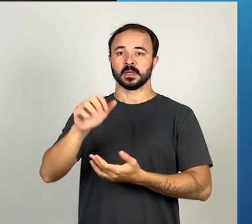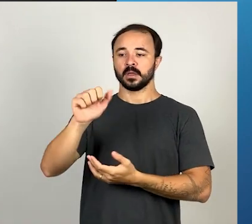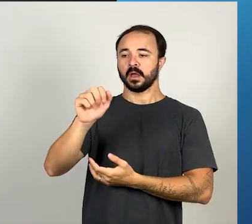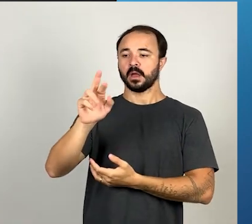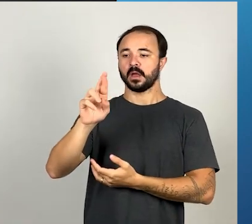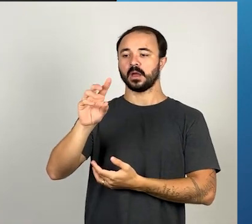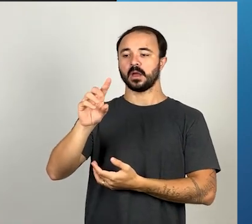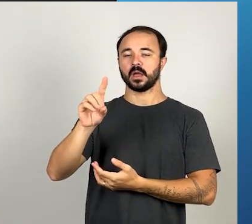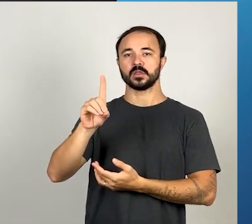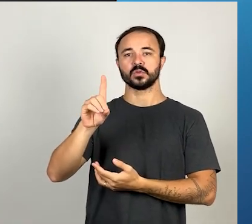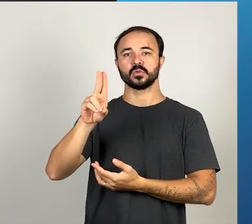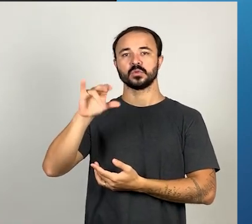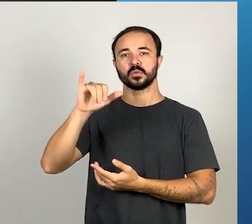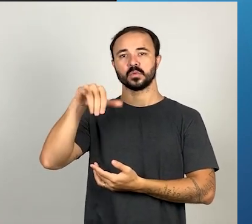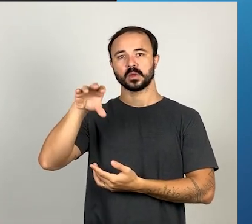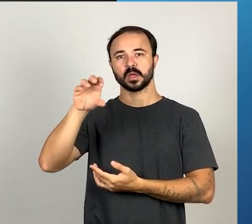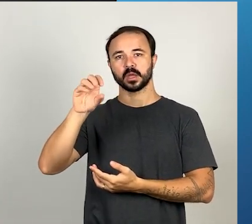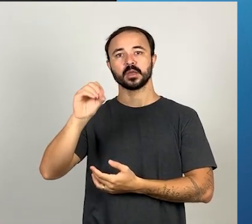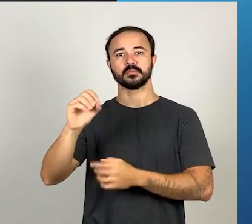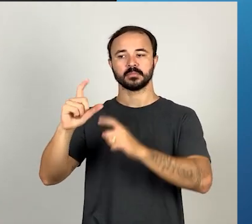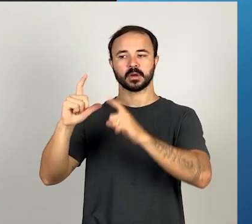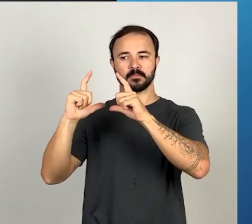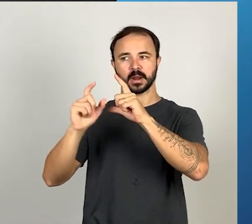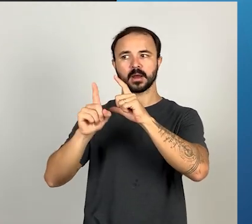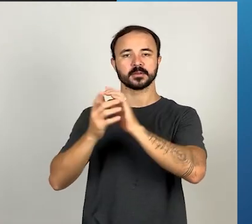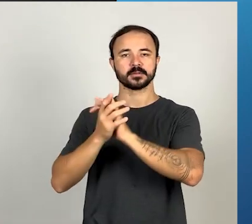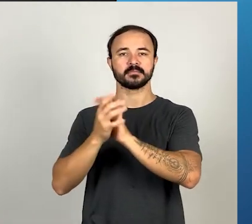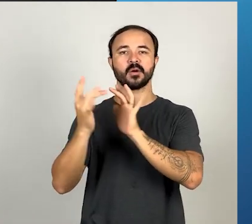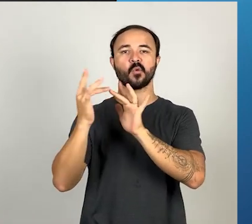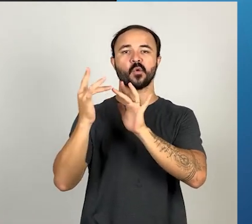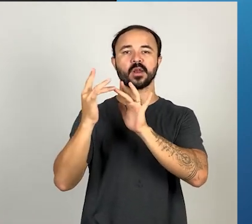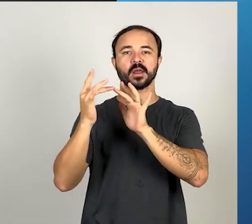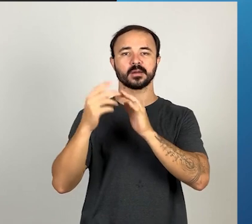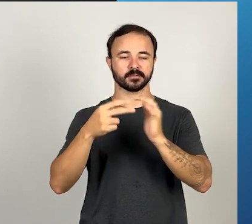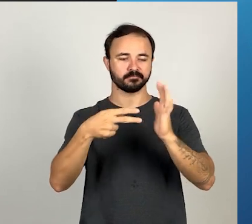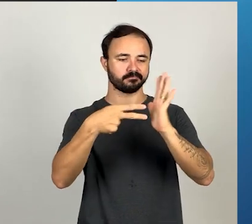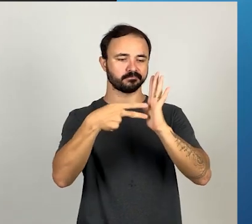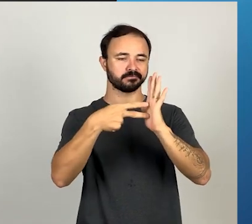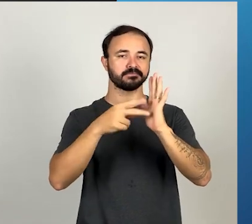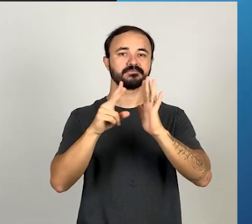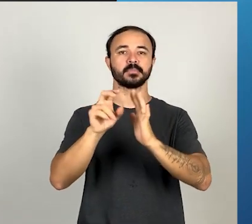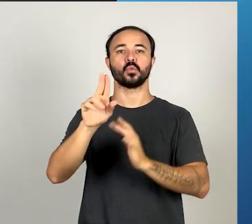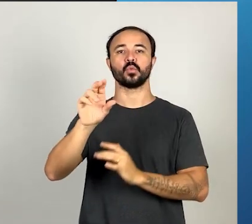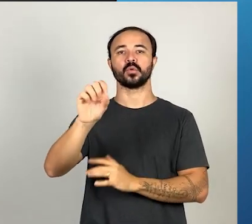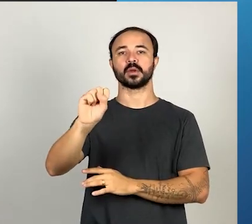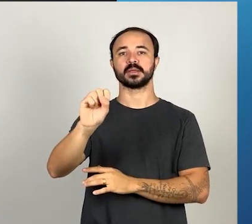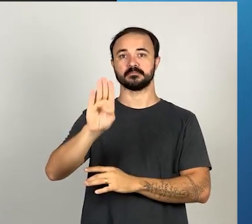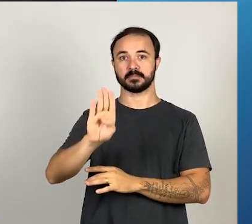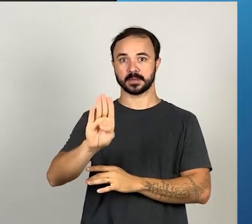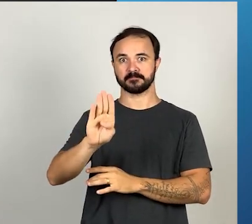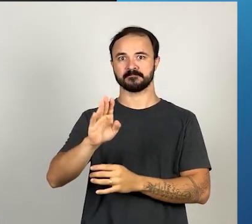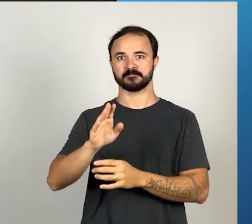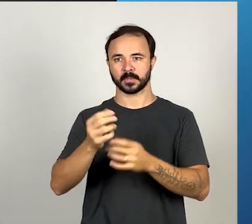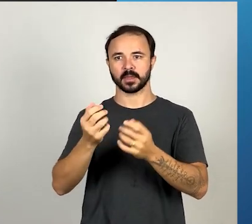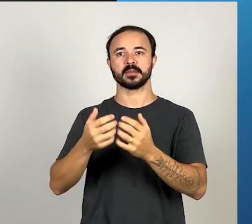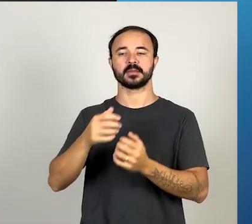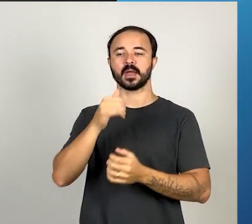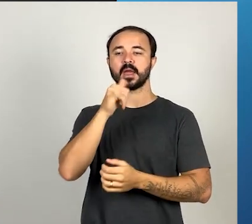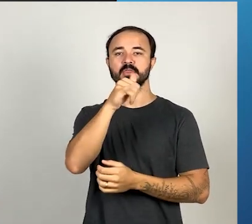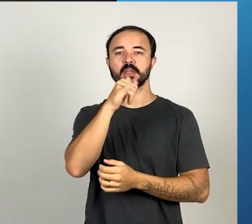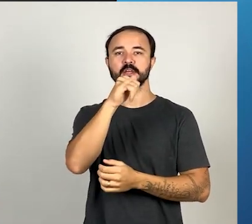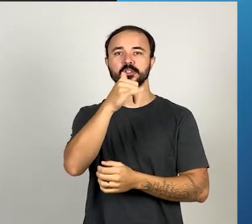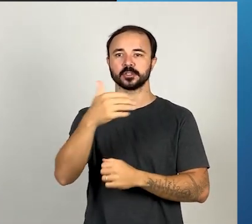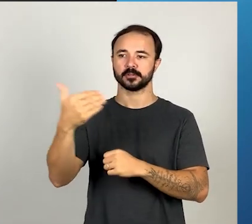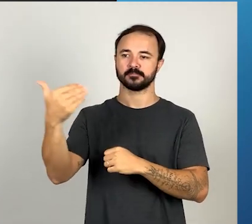nós temos aqui então os dois LEDs, tanto da placa Arduino quanto da protoboard funcionando, significa que a corrente elétrica está chegando em ambas